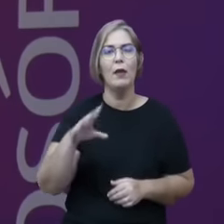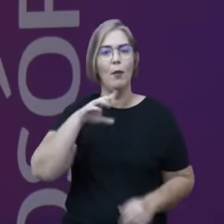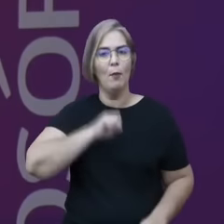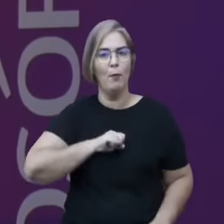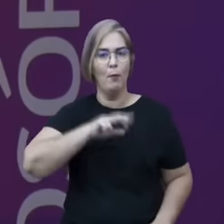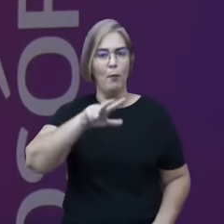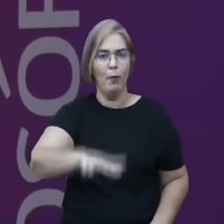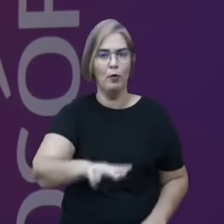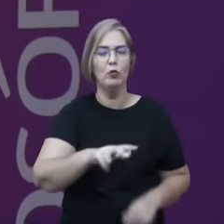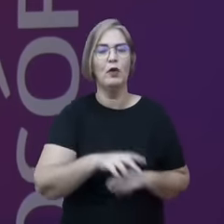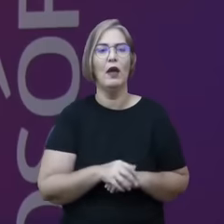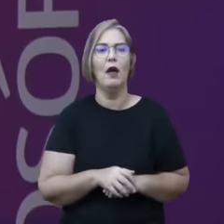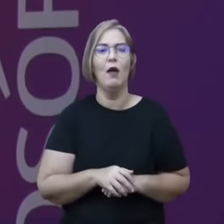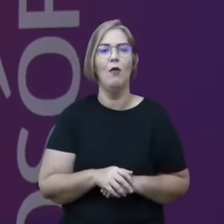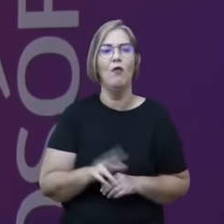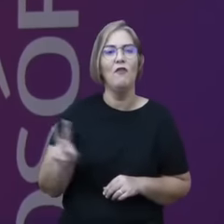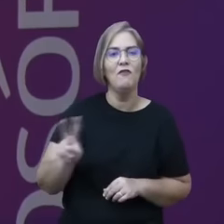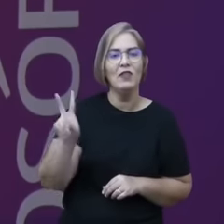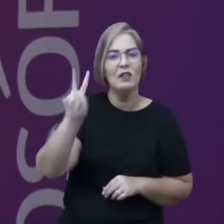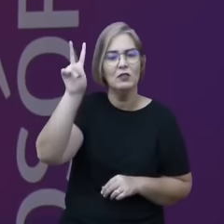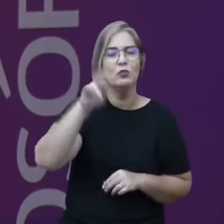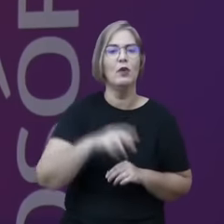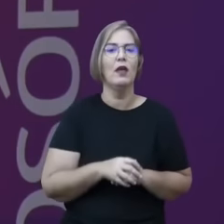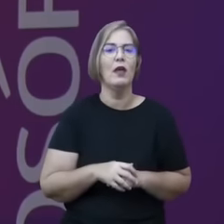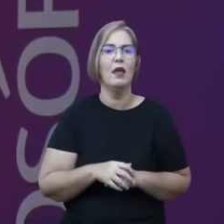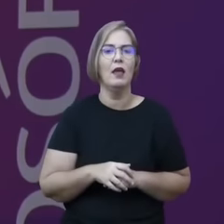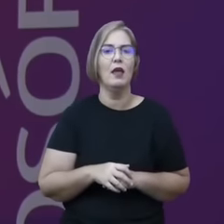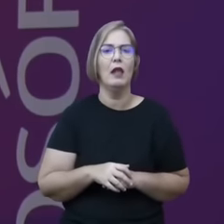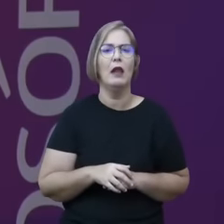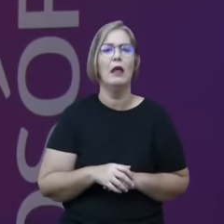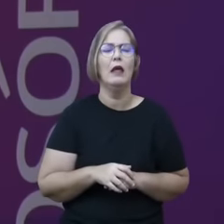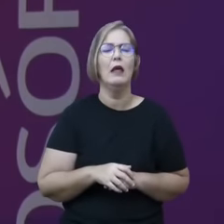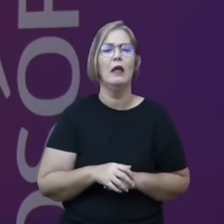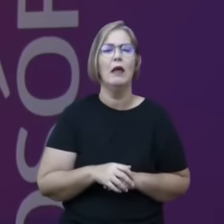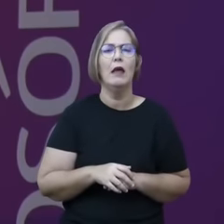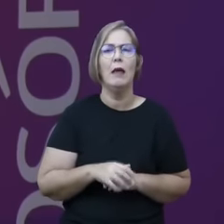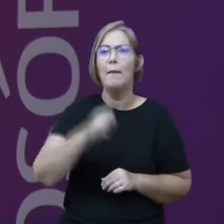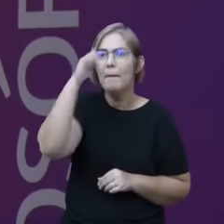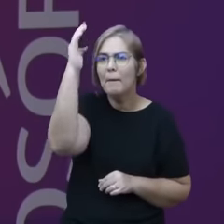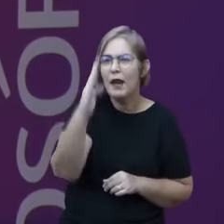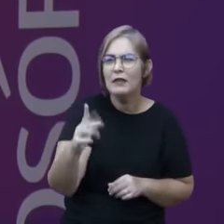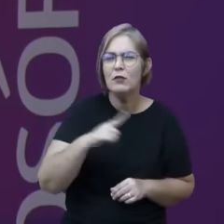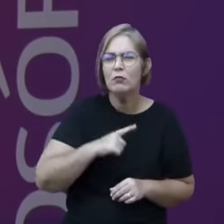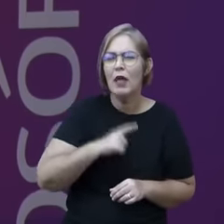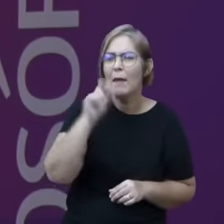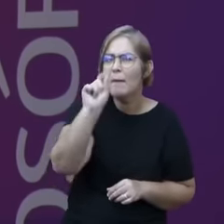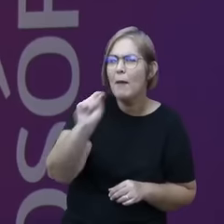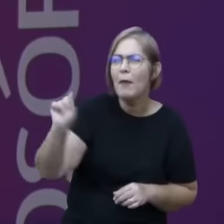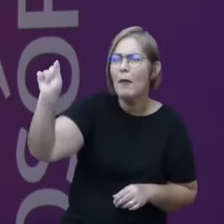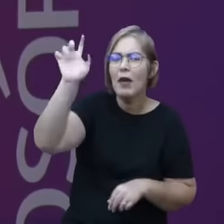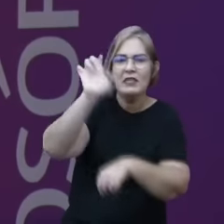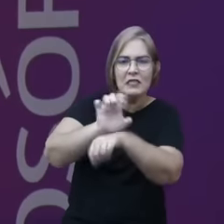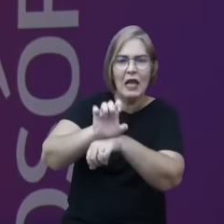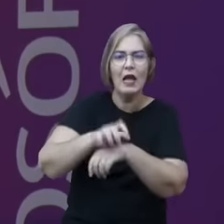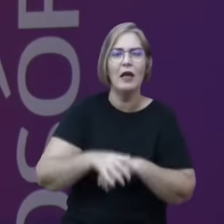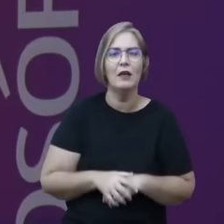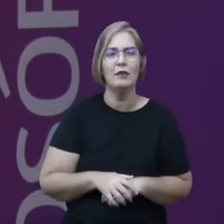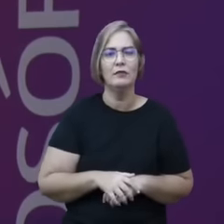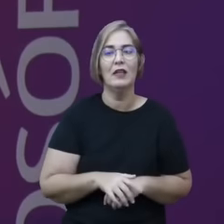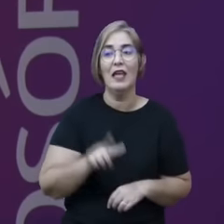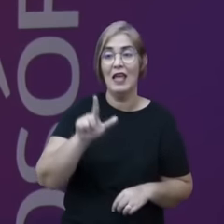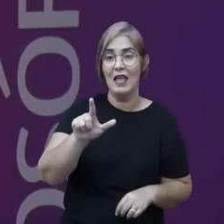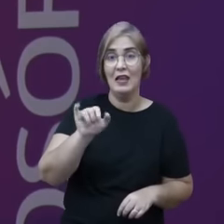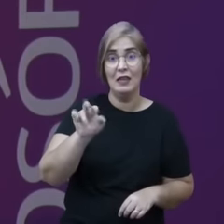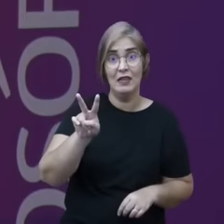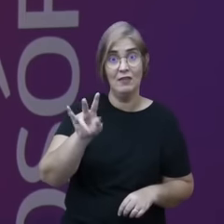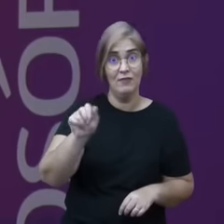Goiás, eh, praticamente todos os estados aí. eh a uma pessoa que se identifica como Leviatã,